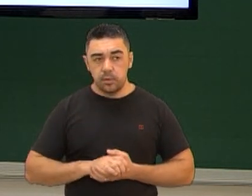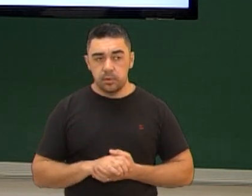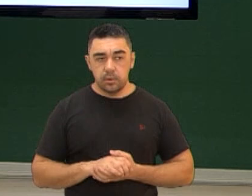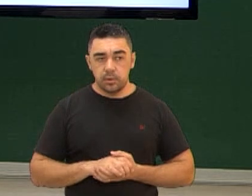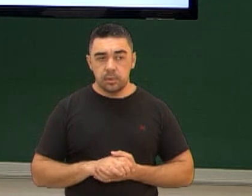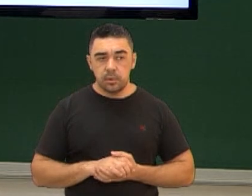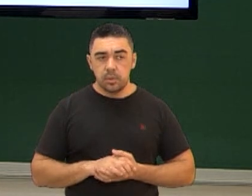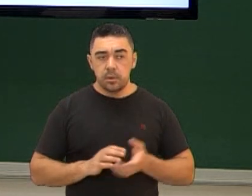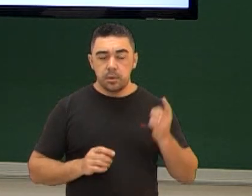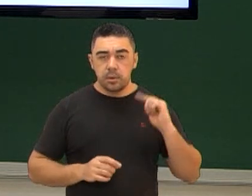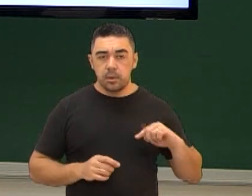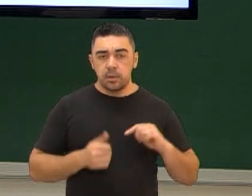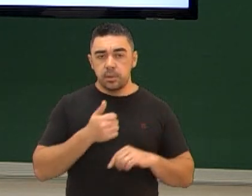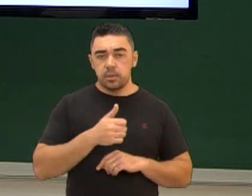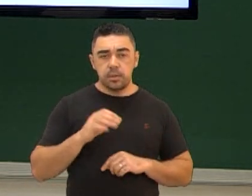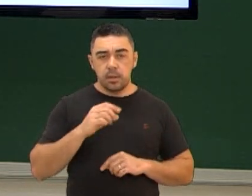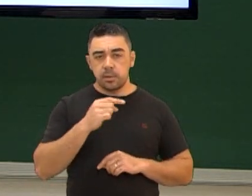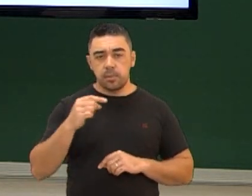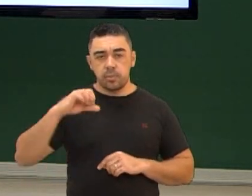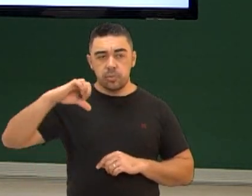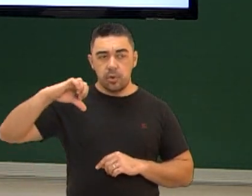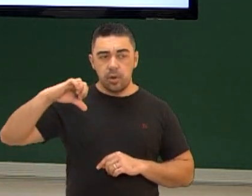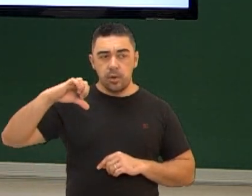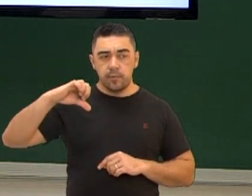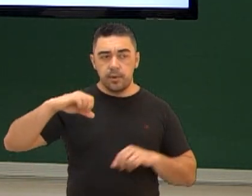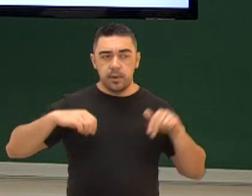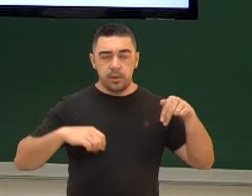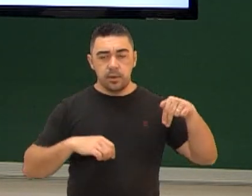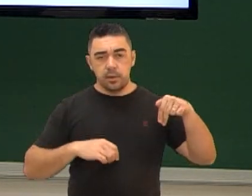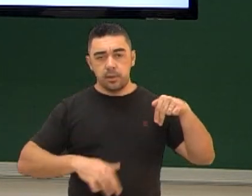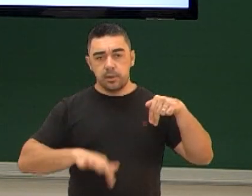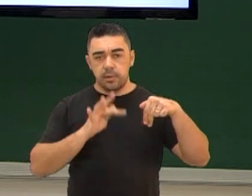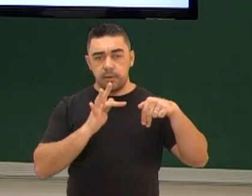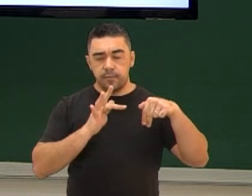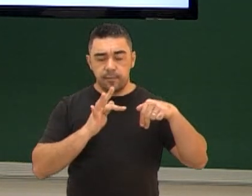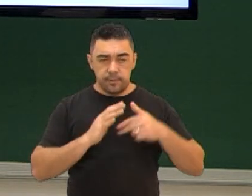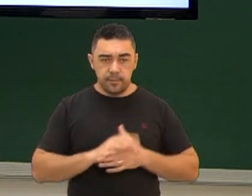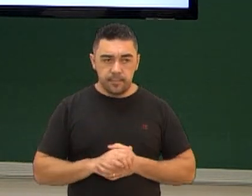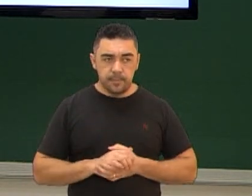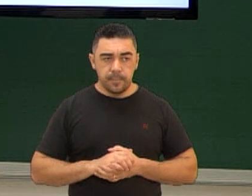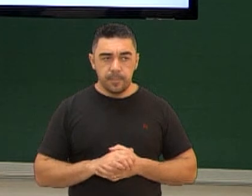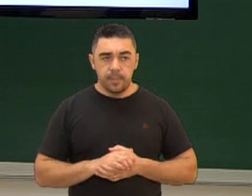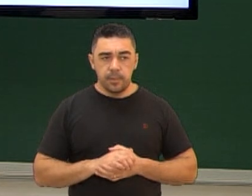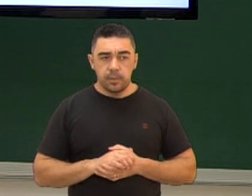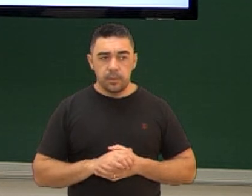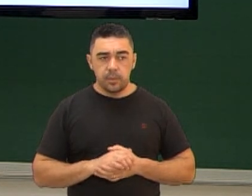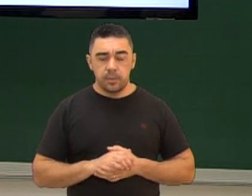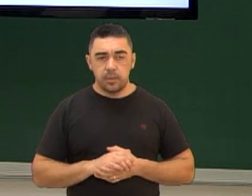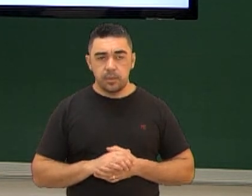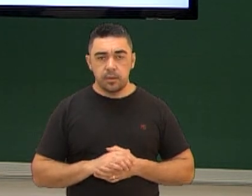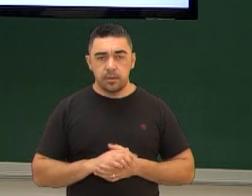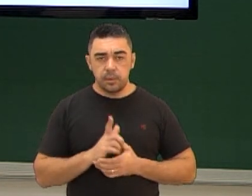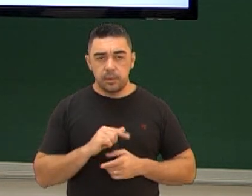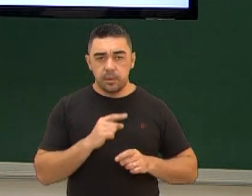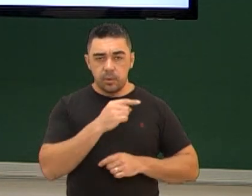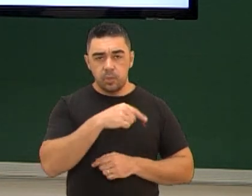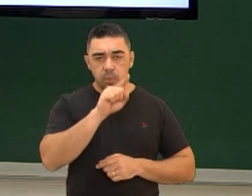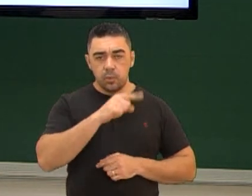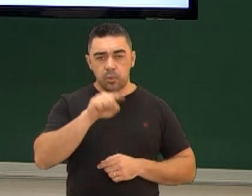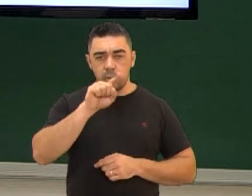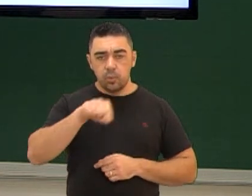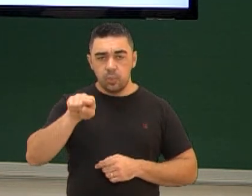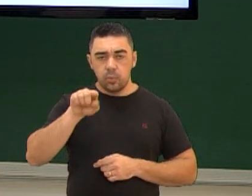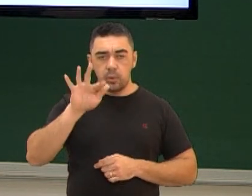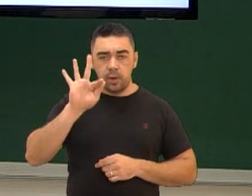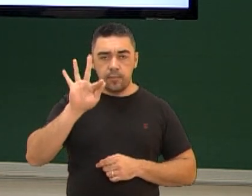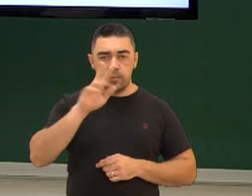bilhão, tá? 10 elevado a menos 9, ou seja, um nanofaraday, tá? E o microfaraday, que também é bastante